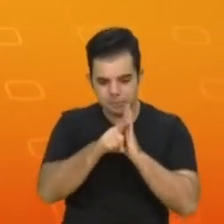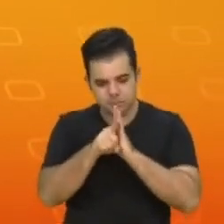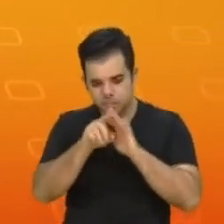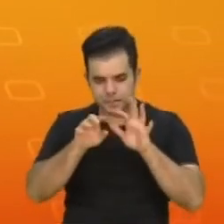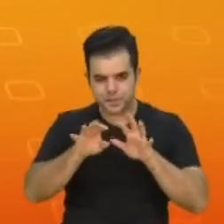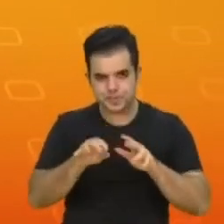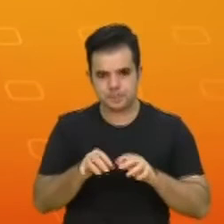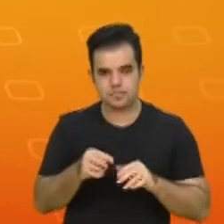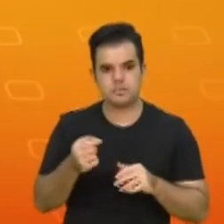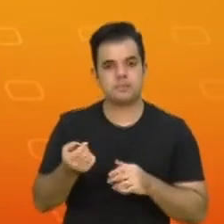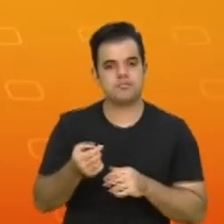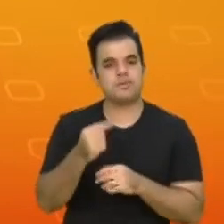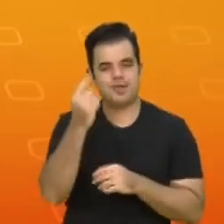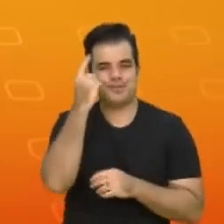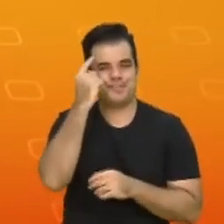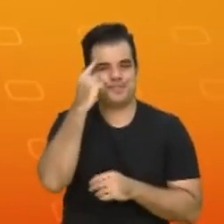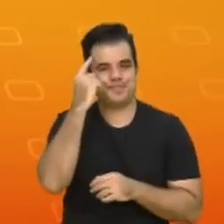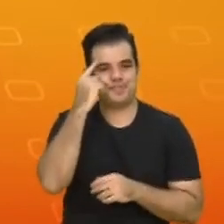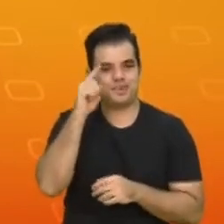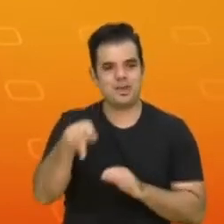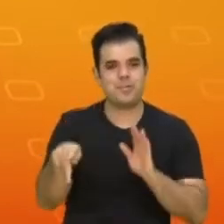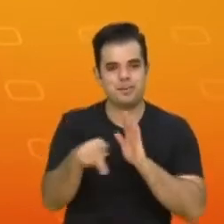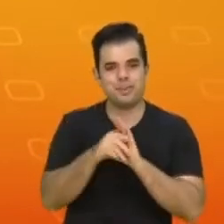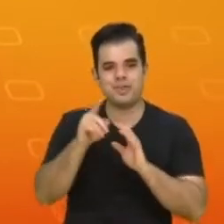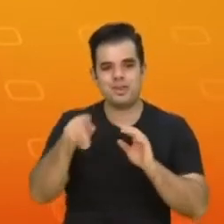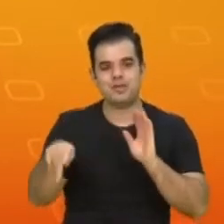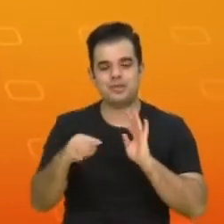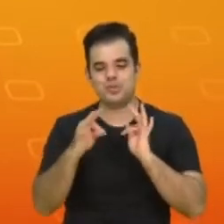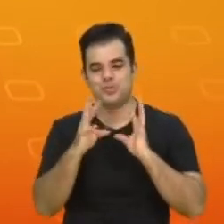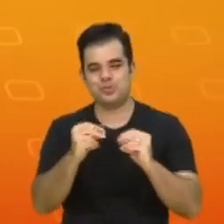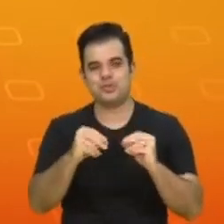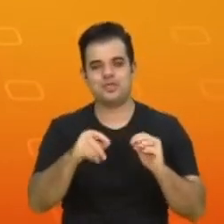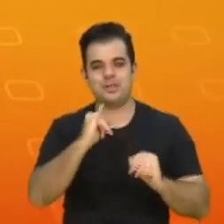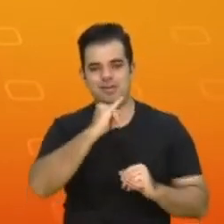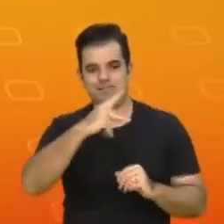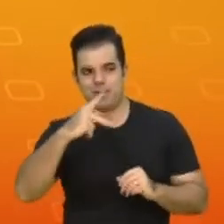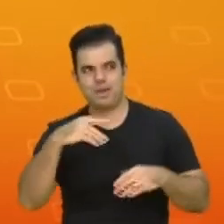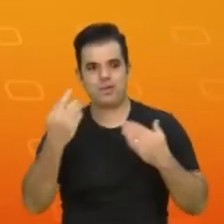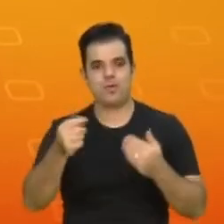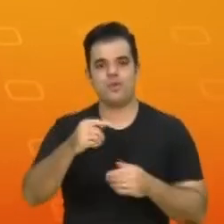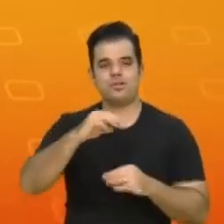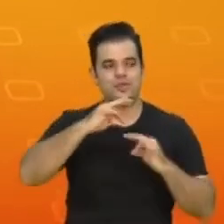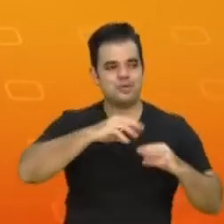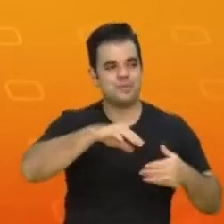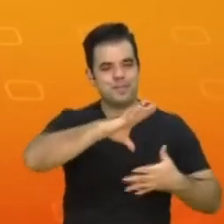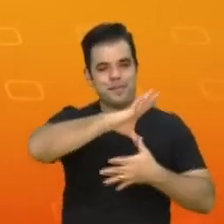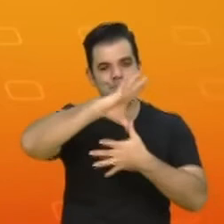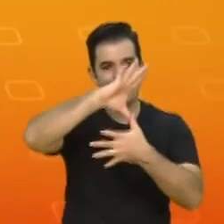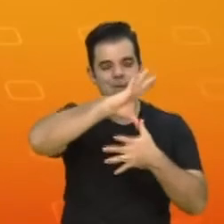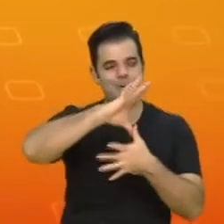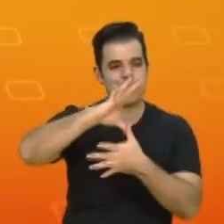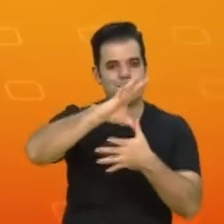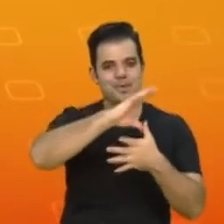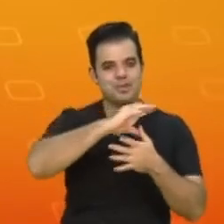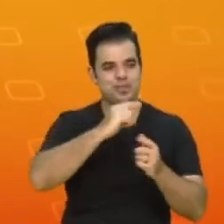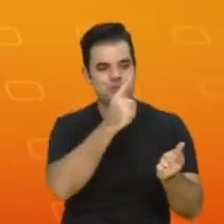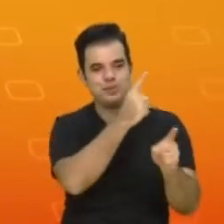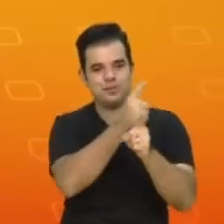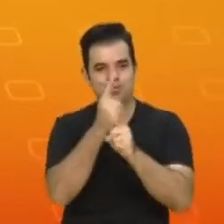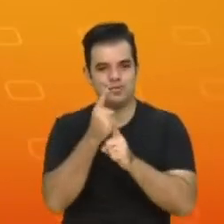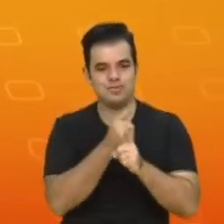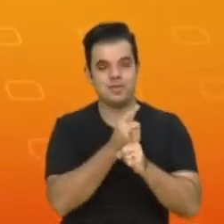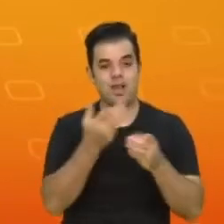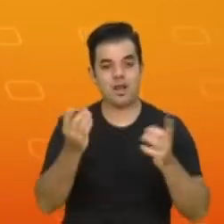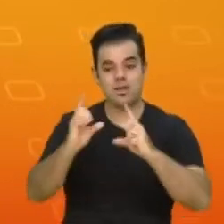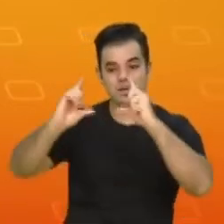Eu imaginei que a resposta seria sobre baseada em geolocalização IP. Eu fico pensando agora com o esgotamento dos endereços IPv4,